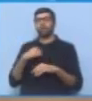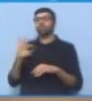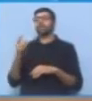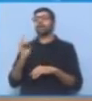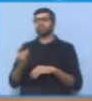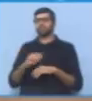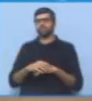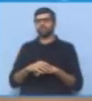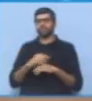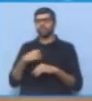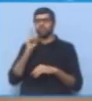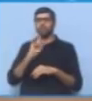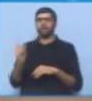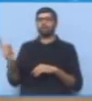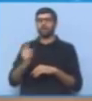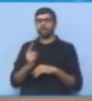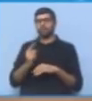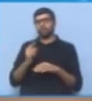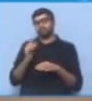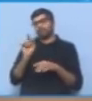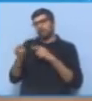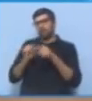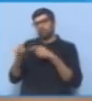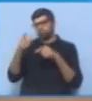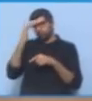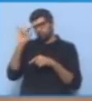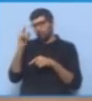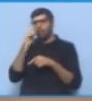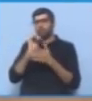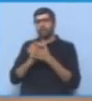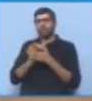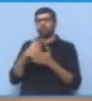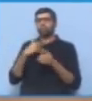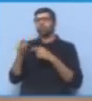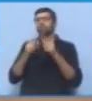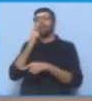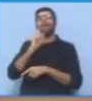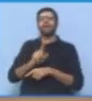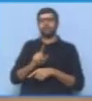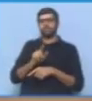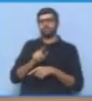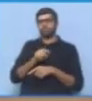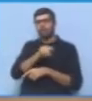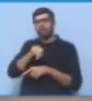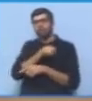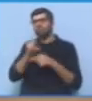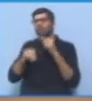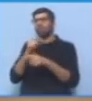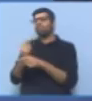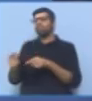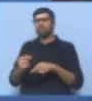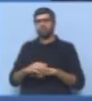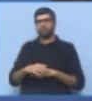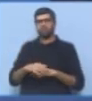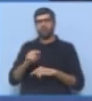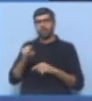acontece? Chega uma mulher que é acusada de adultério. A primeira coisa é quem são os acusadores e porquê a necessidade de acusar, que é uma coisa que eu acho que no